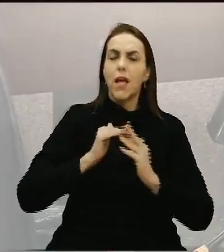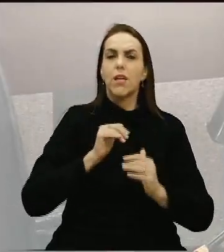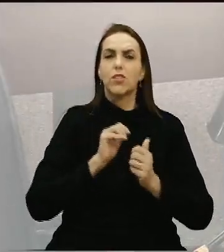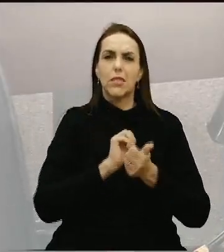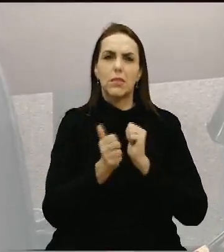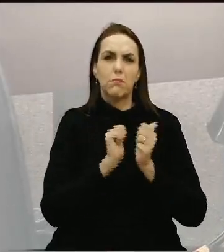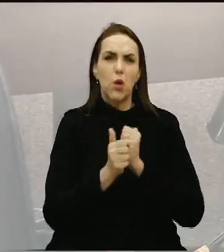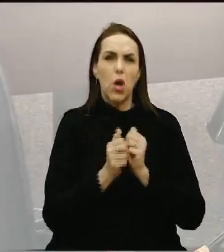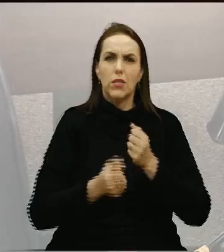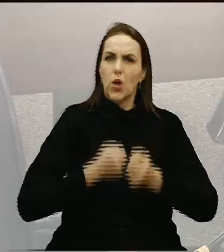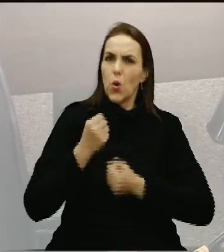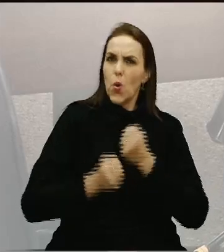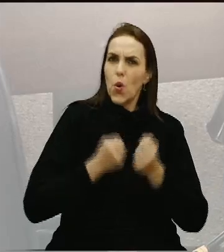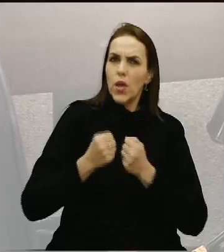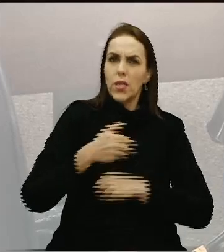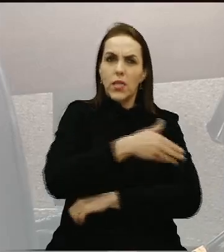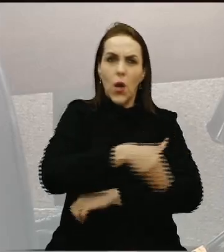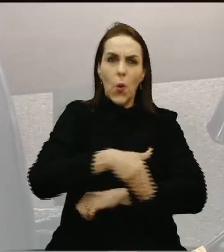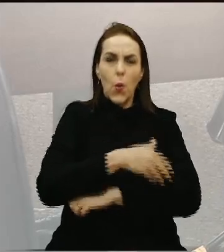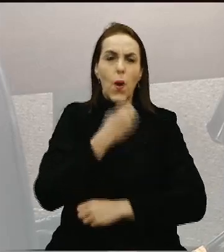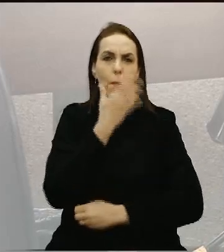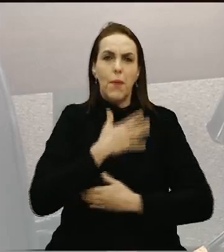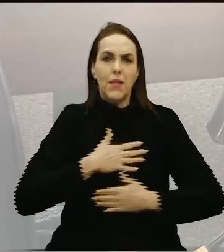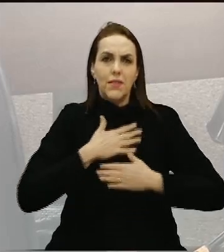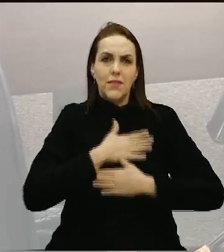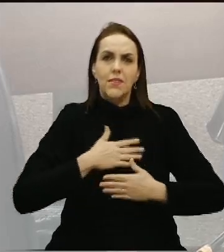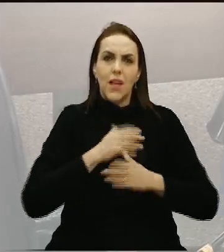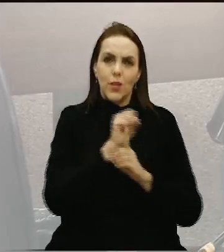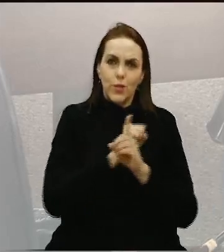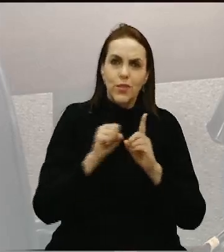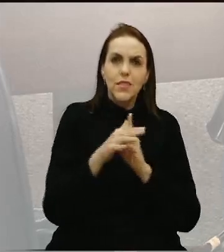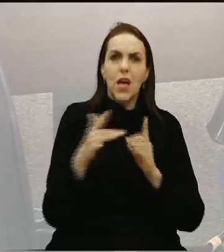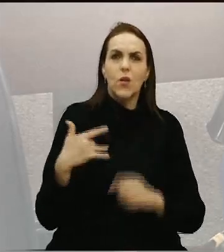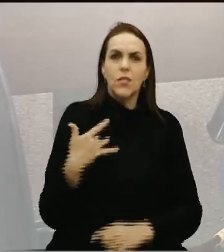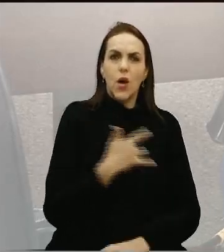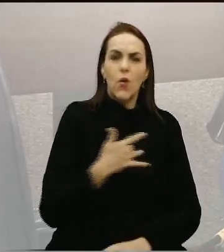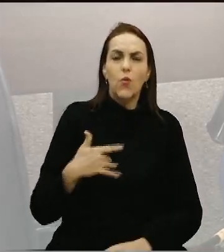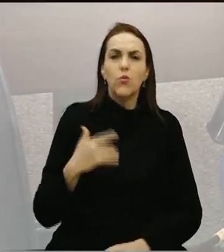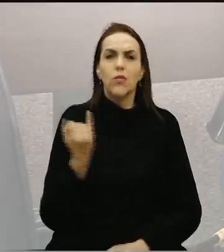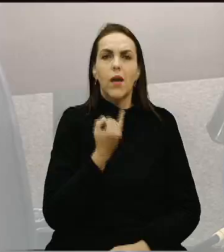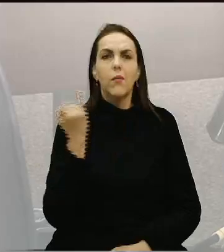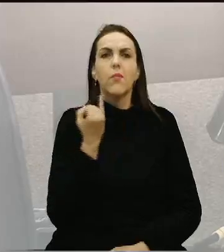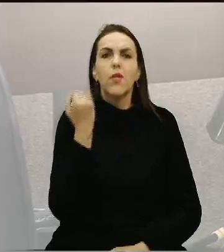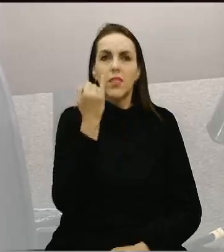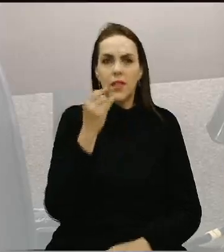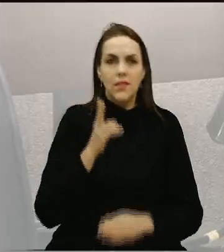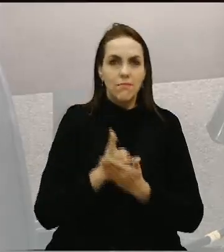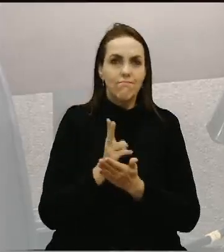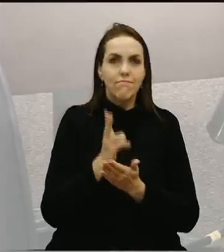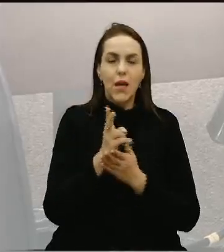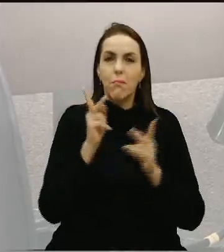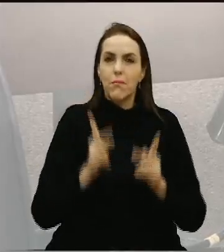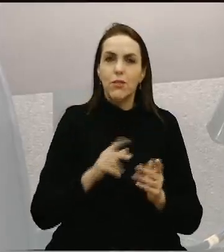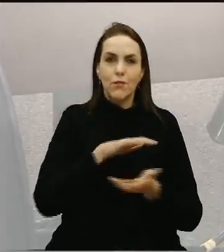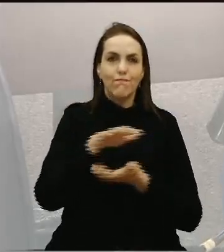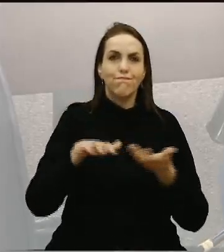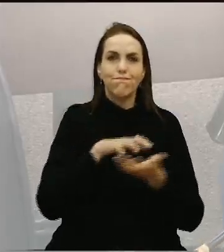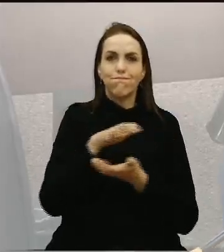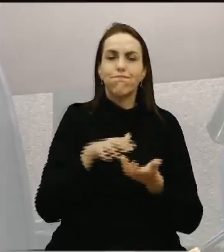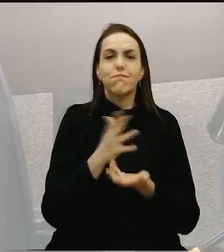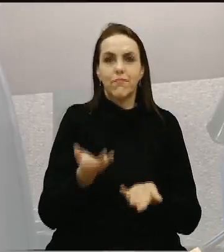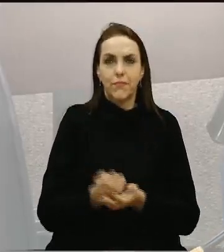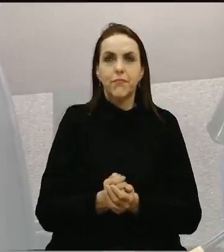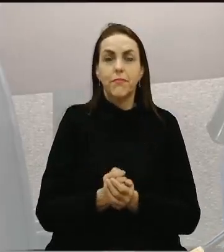traz bem-estar social, saúde, a importância de a pessoa estar envolvida. E o que me chama